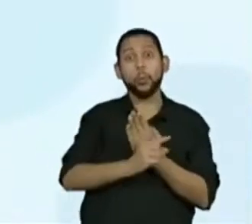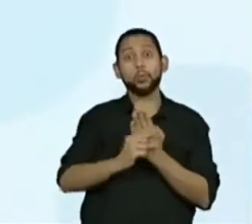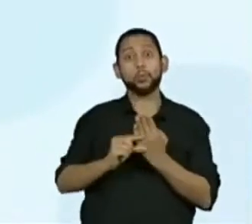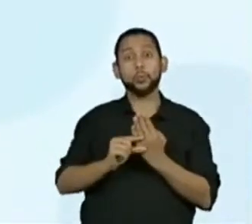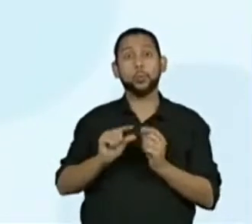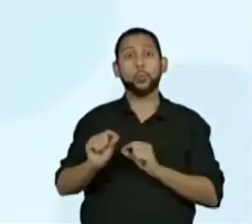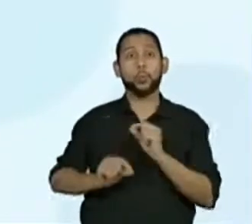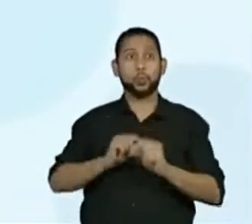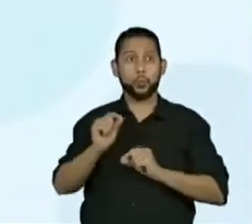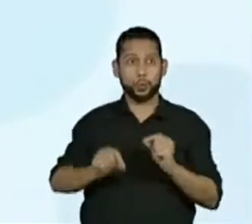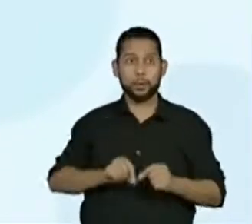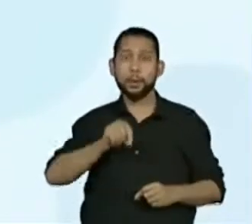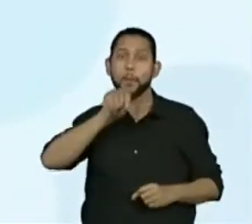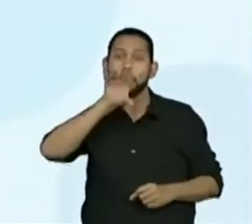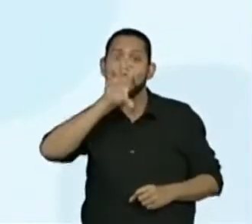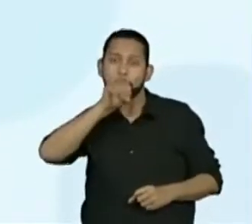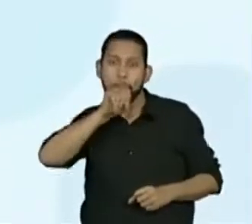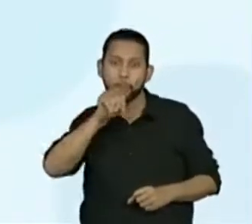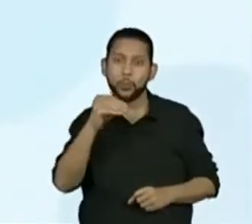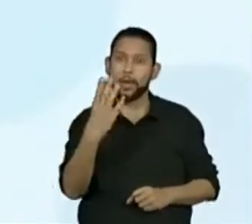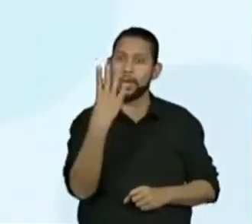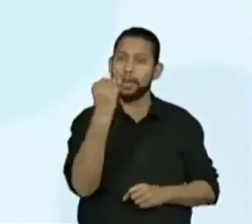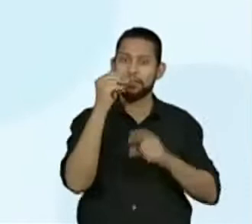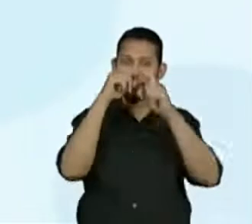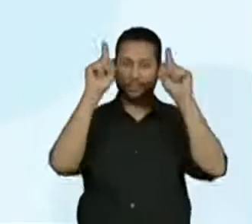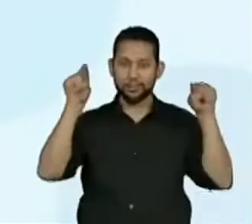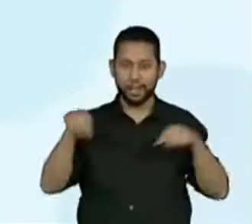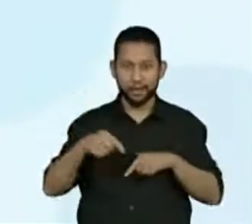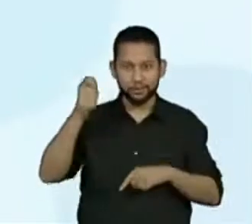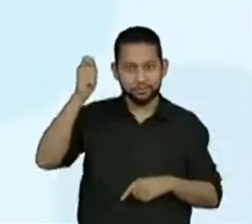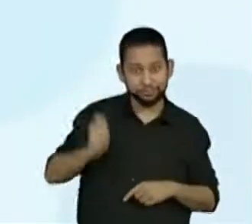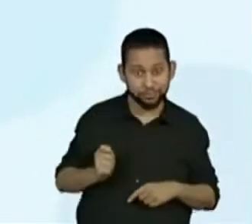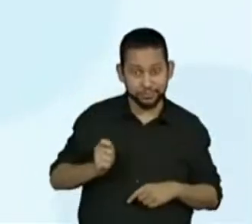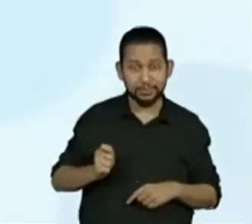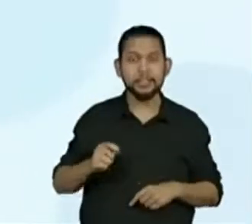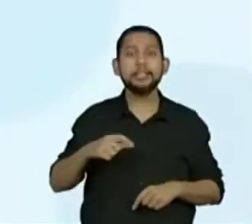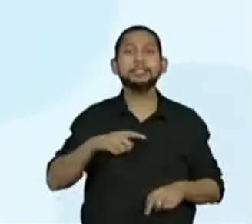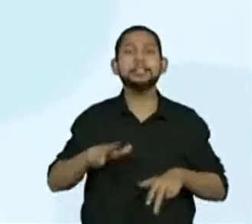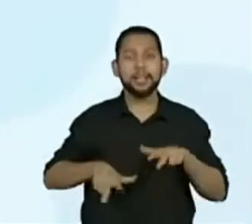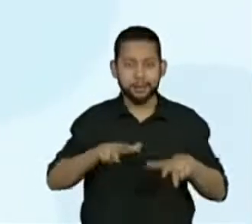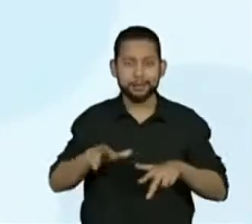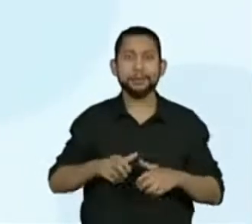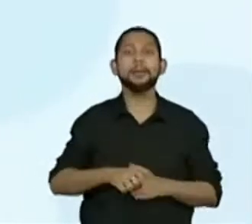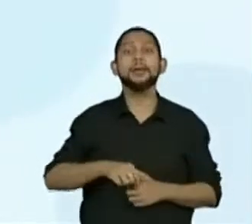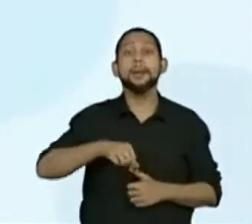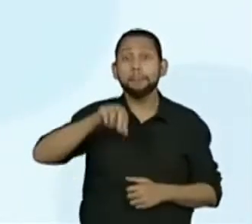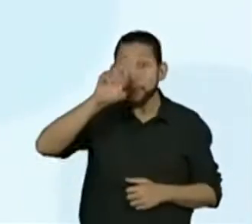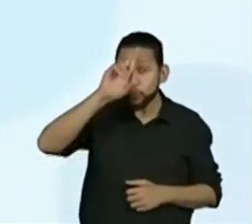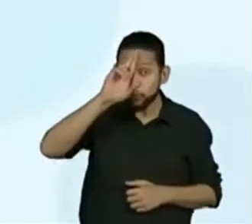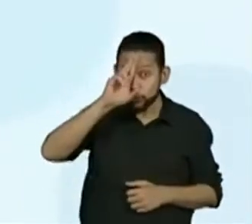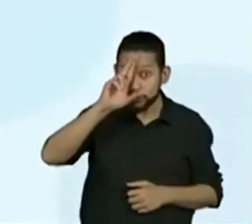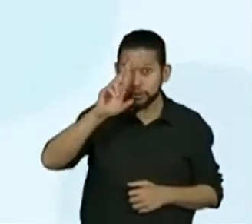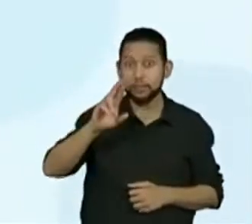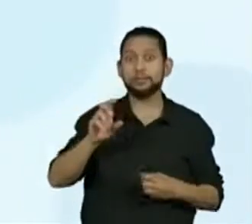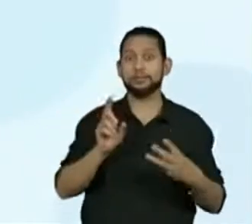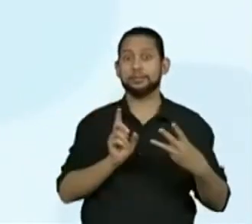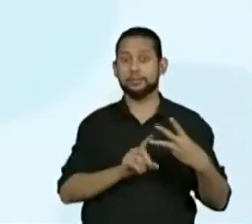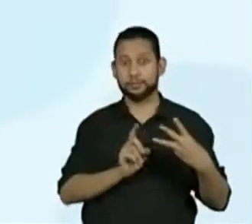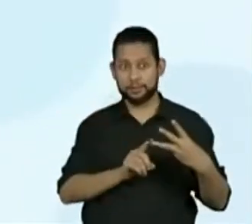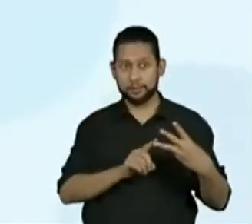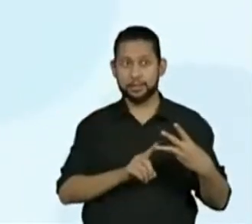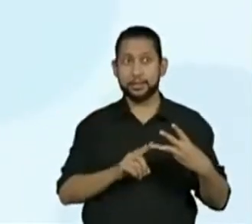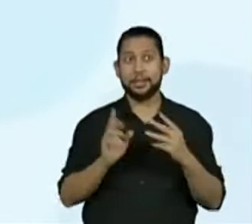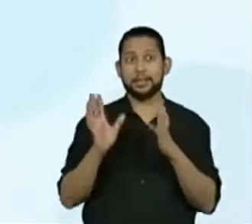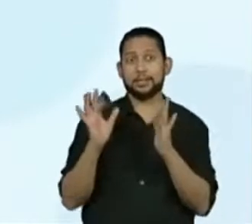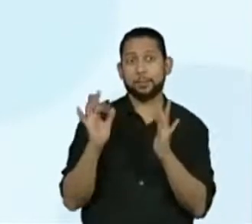sarau o pato tira retrato Mário quintano meio-dia de Olavo Bilac namorados